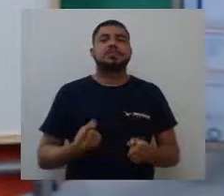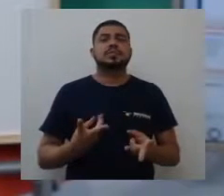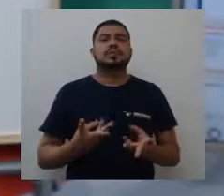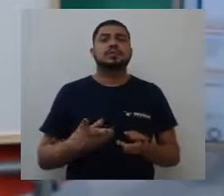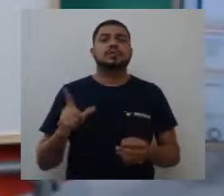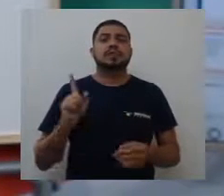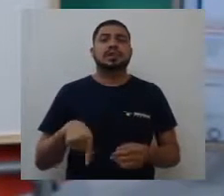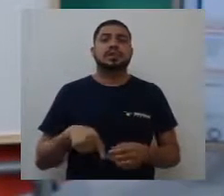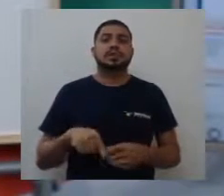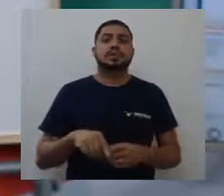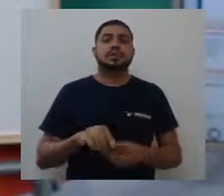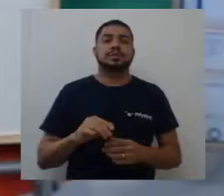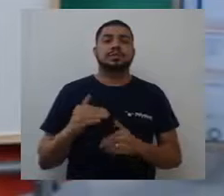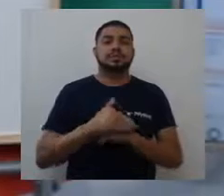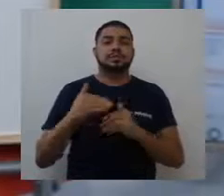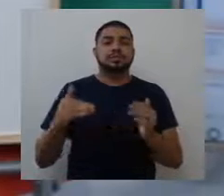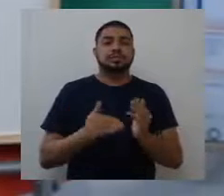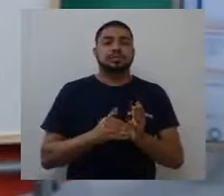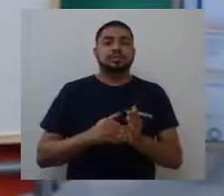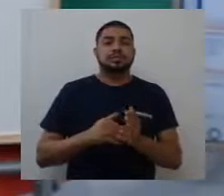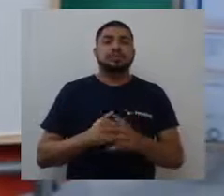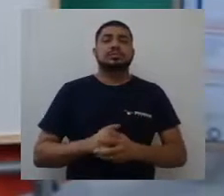o total?